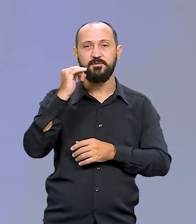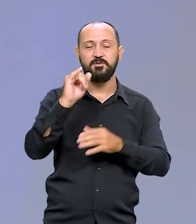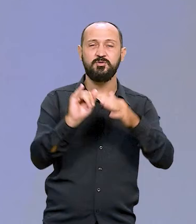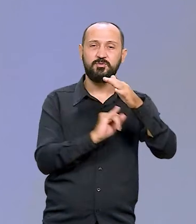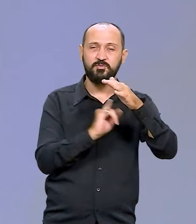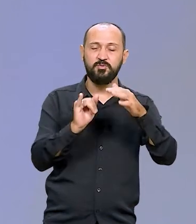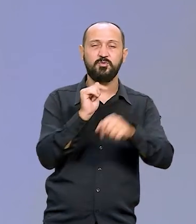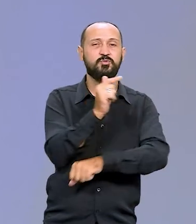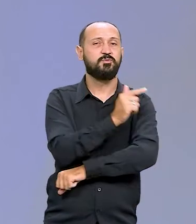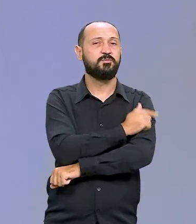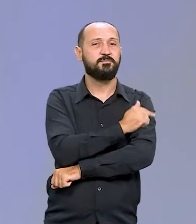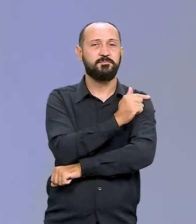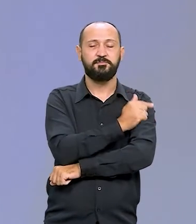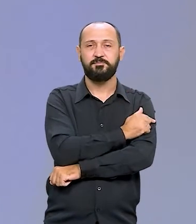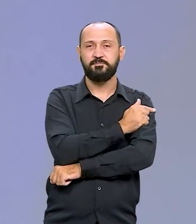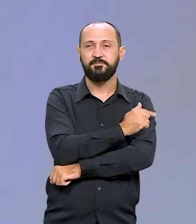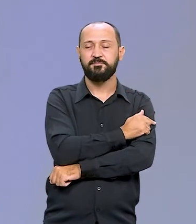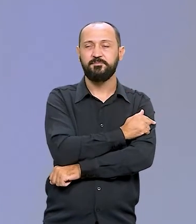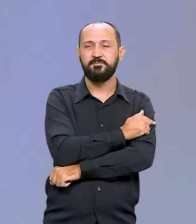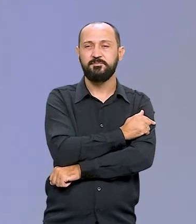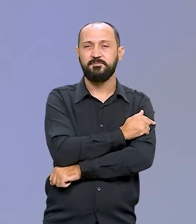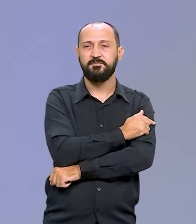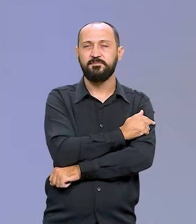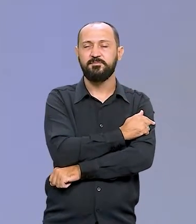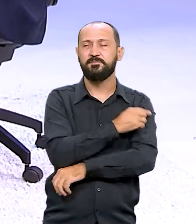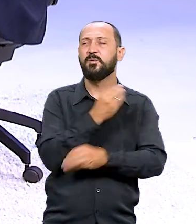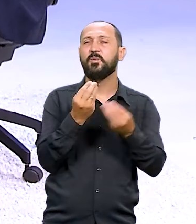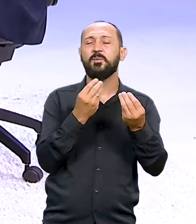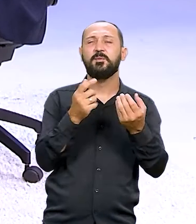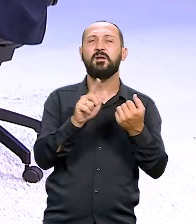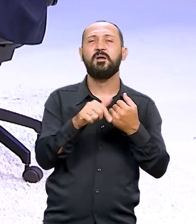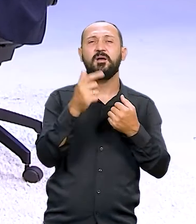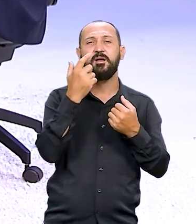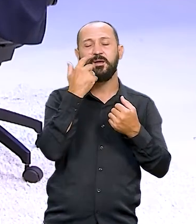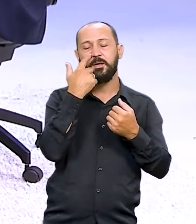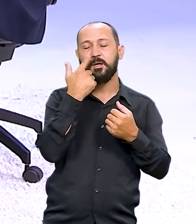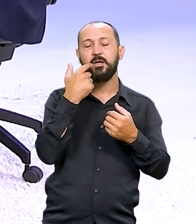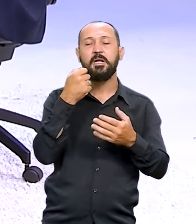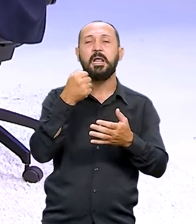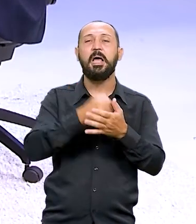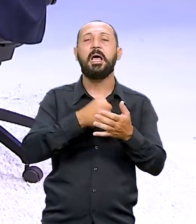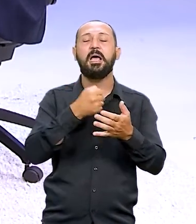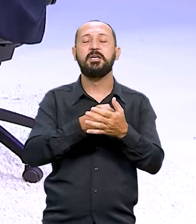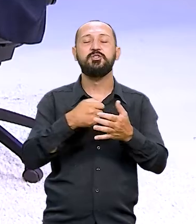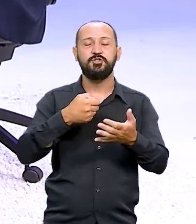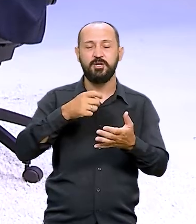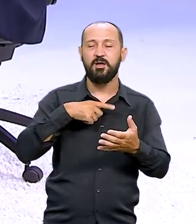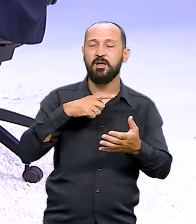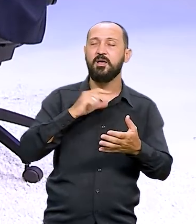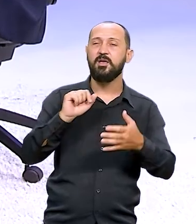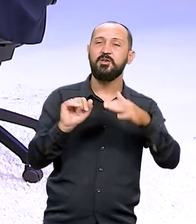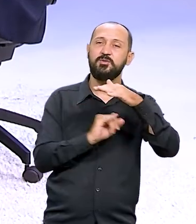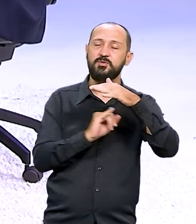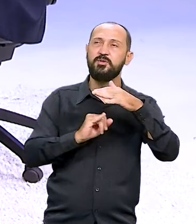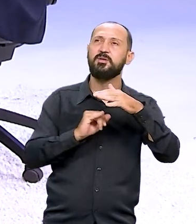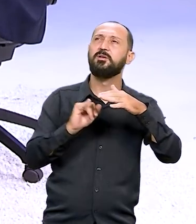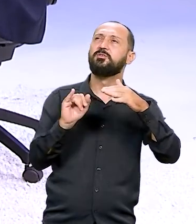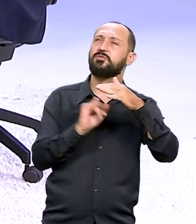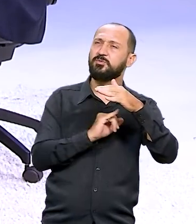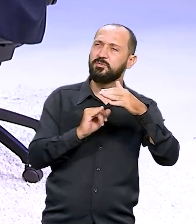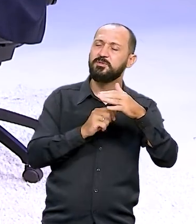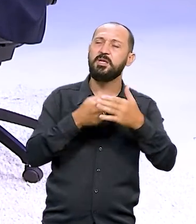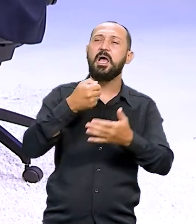IGGs, Instituições Gestoras de... É como se ele fosse um agente garantidor. De garantias. Exatamente. IGGs